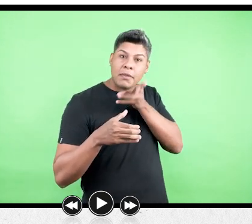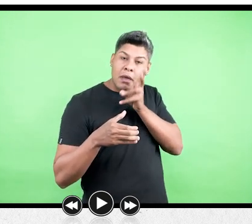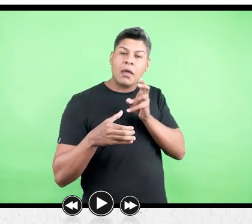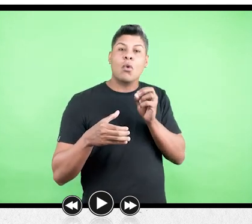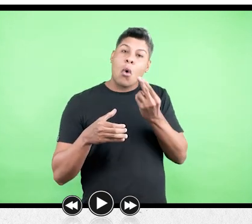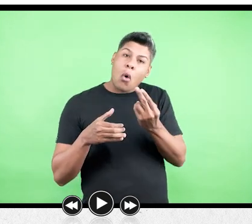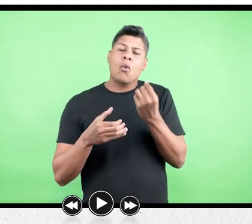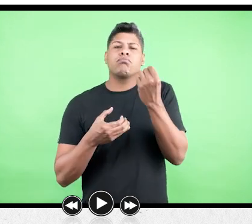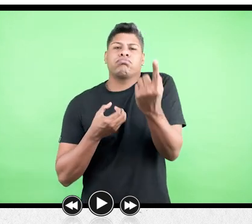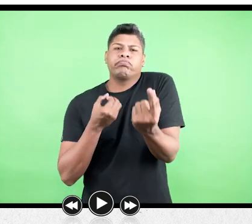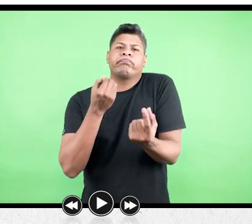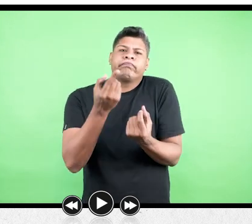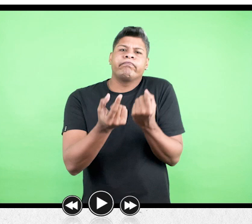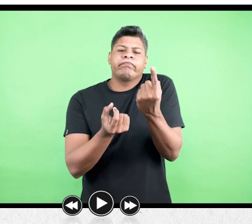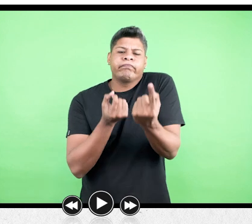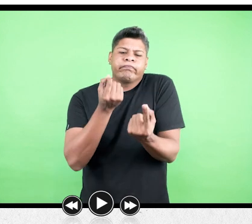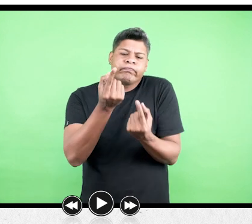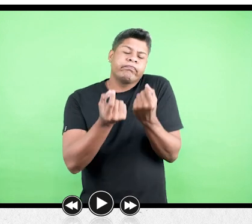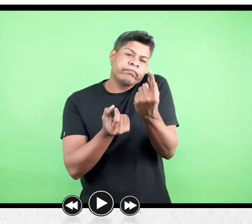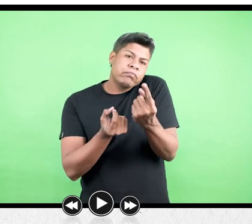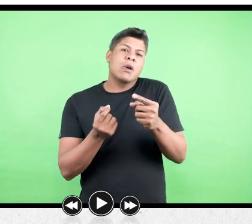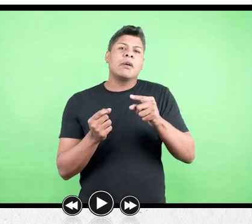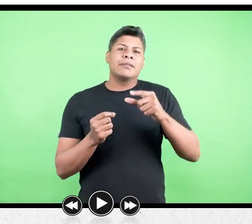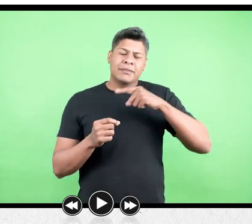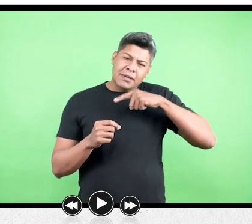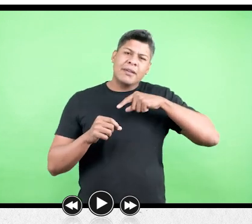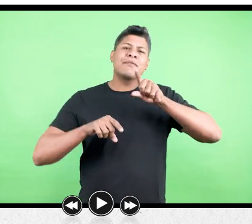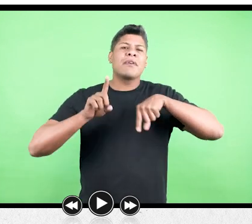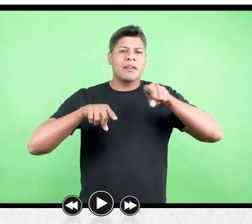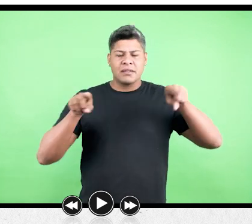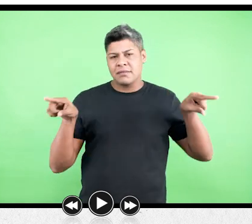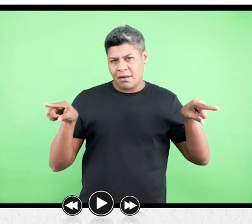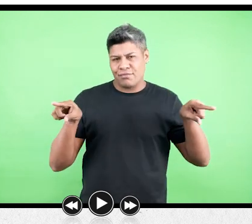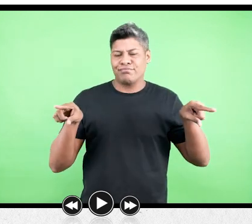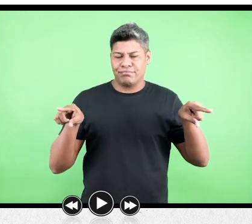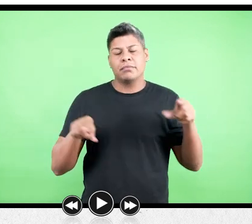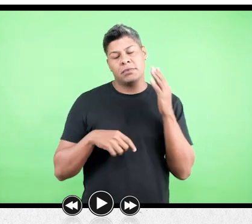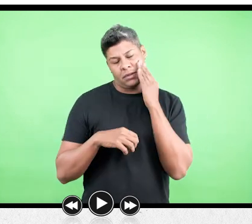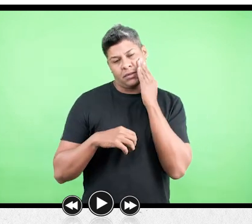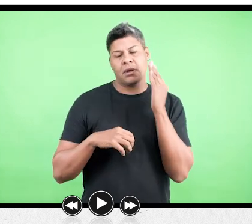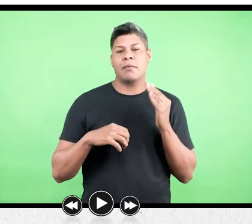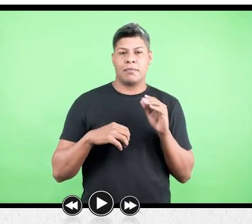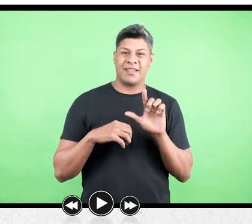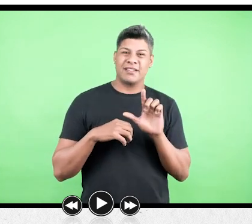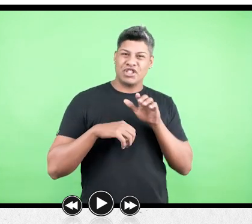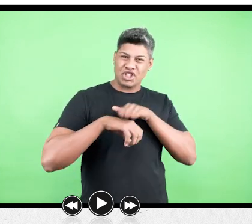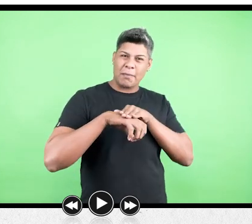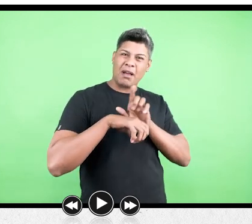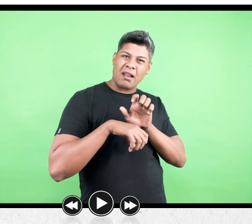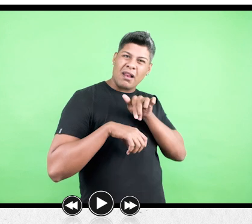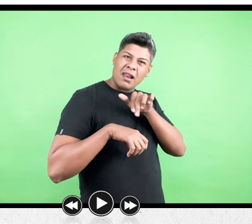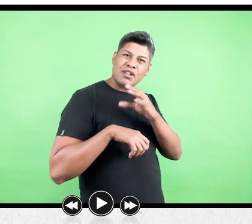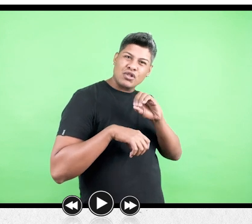transitória, quando o lençol está mais alto, mais baixo. Então ela varia com a altura do lençol. E a altura do lençol vai ser afetada justamente